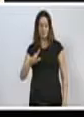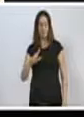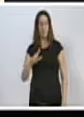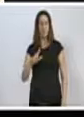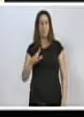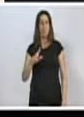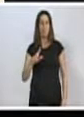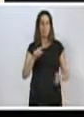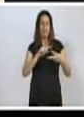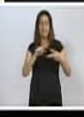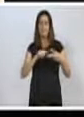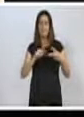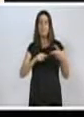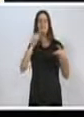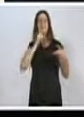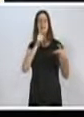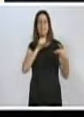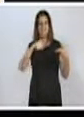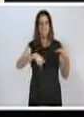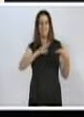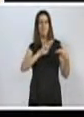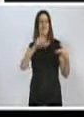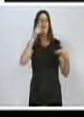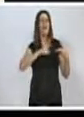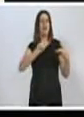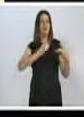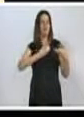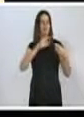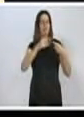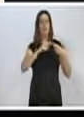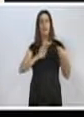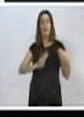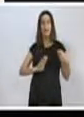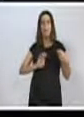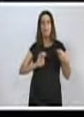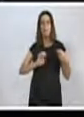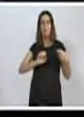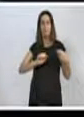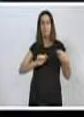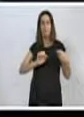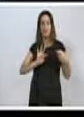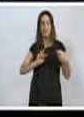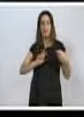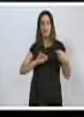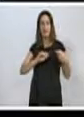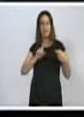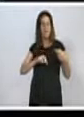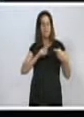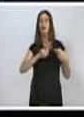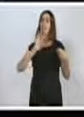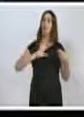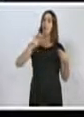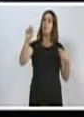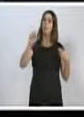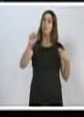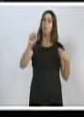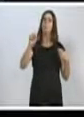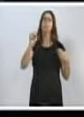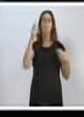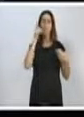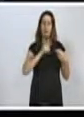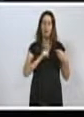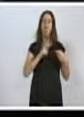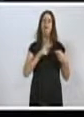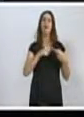pelas blumenauenses. Beatriz Mafra foi campeã no comitê